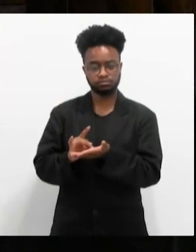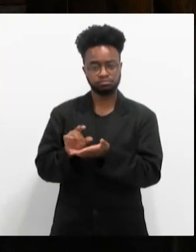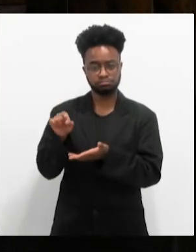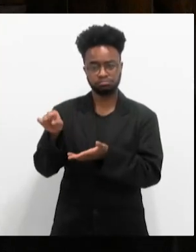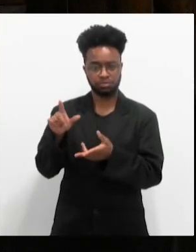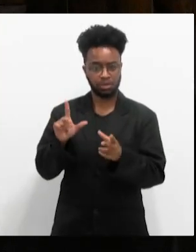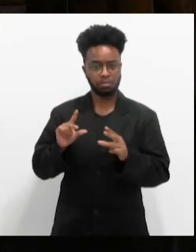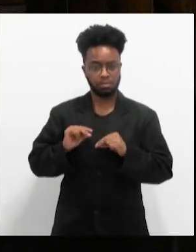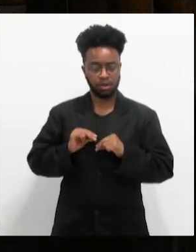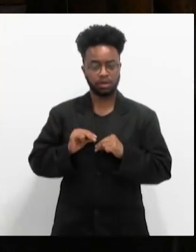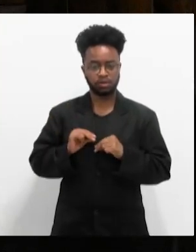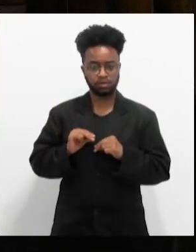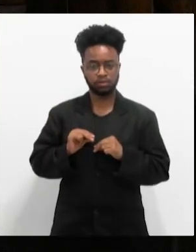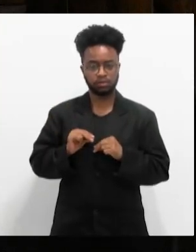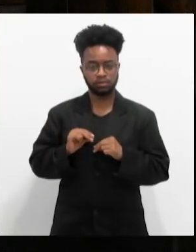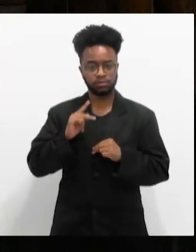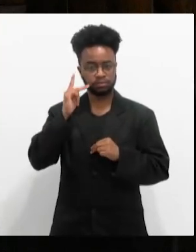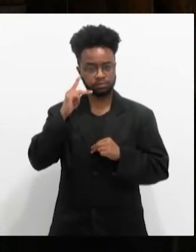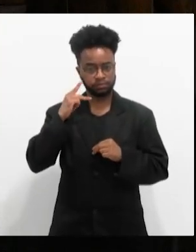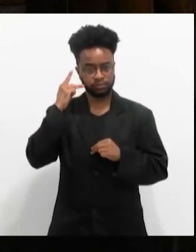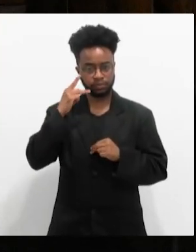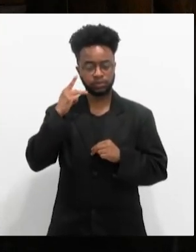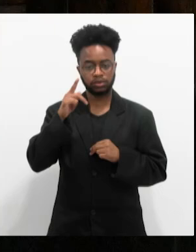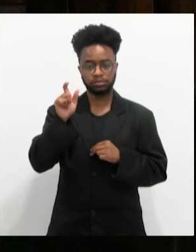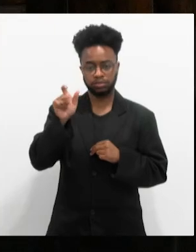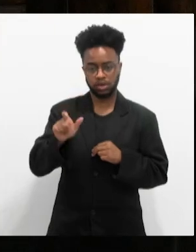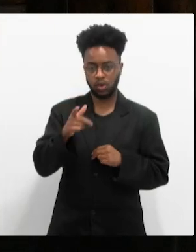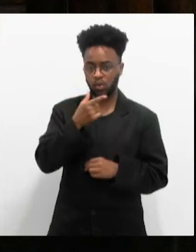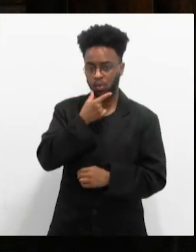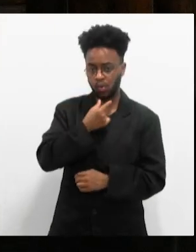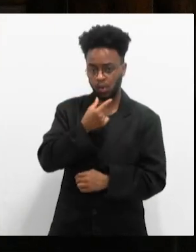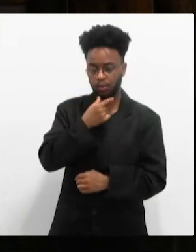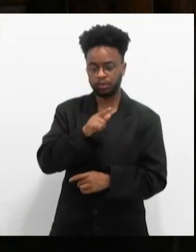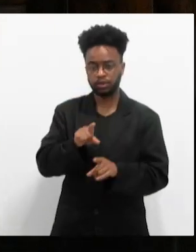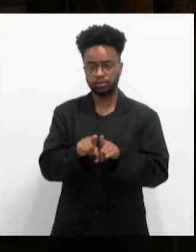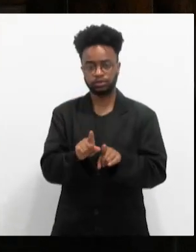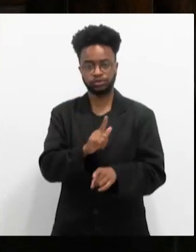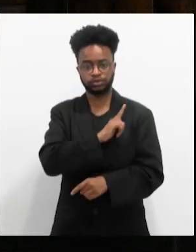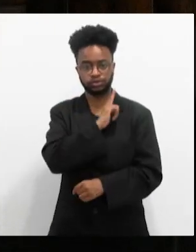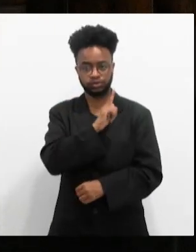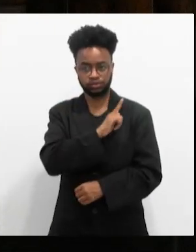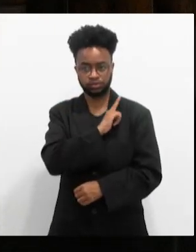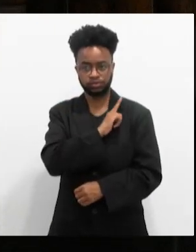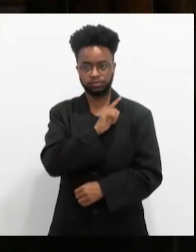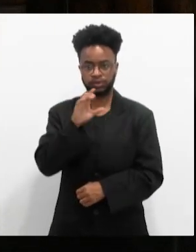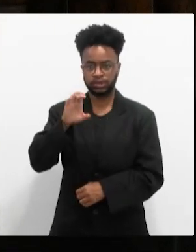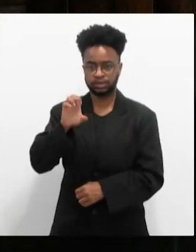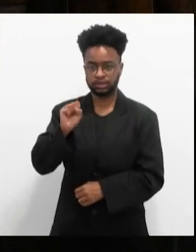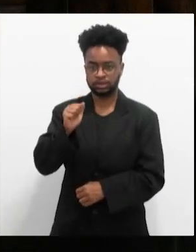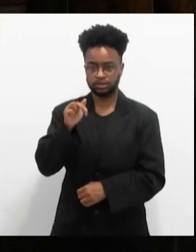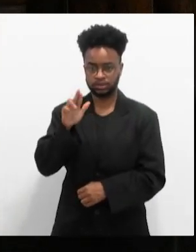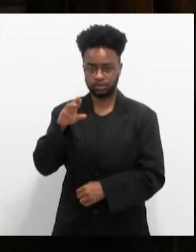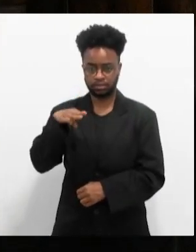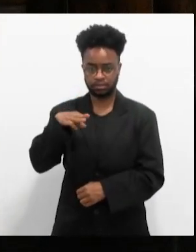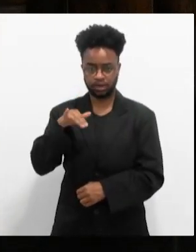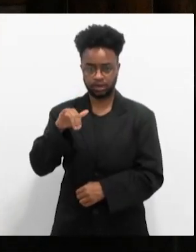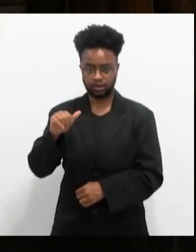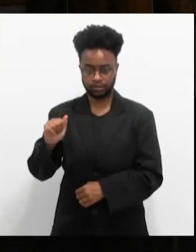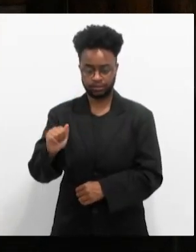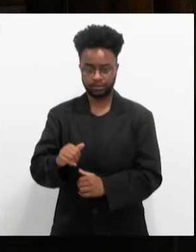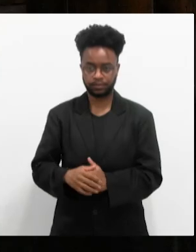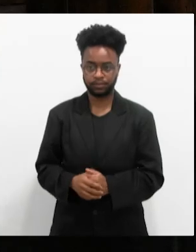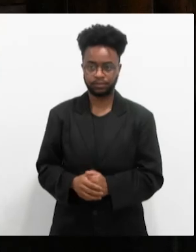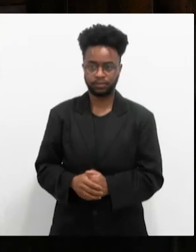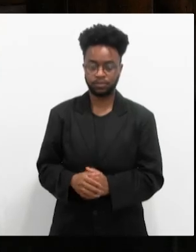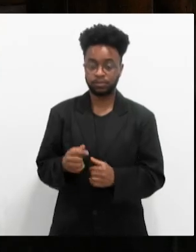mérito do político, do homem, do gestor César Maia. Porque eu